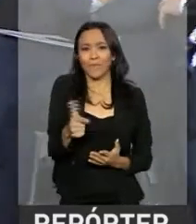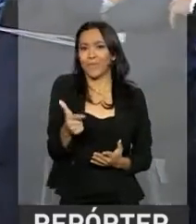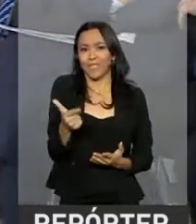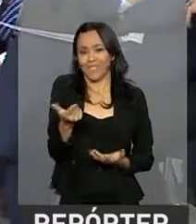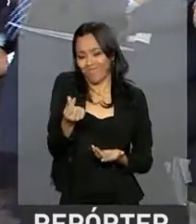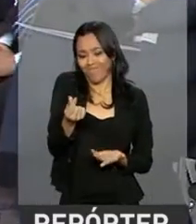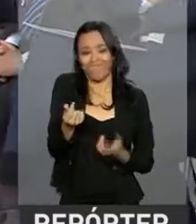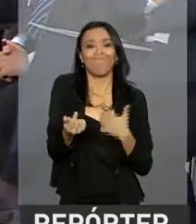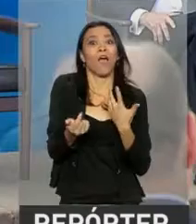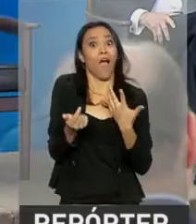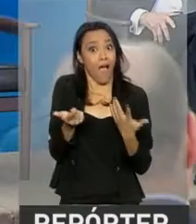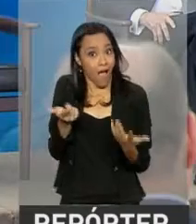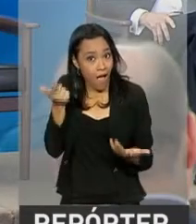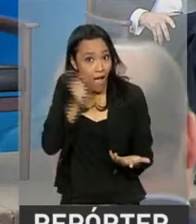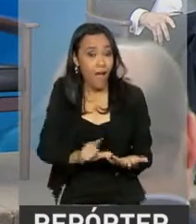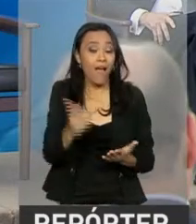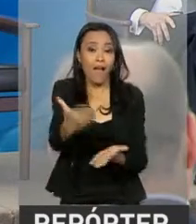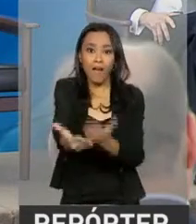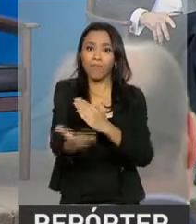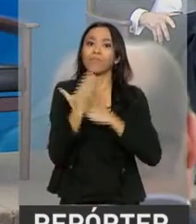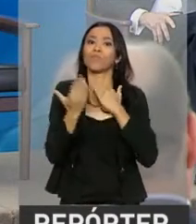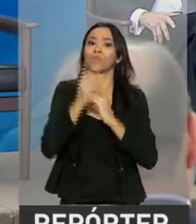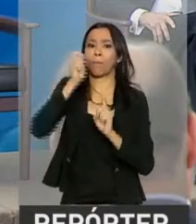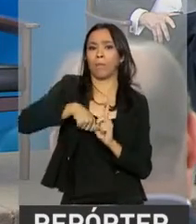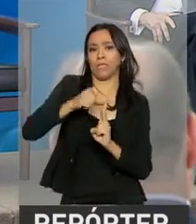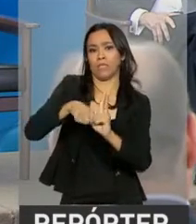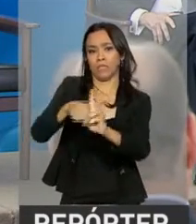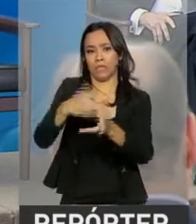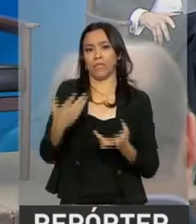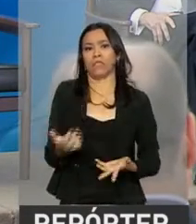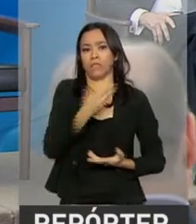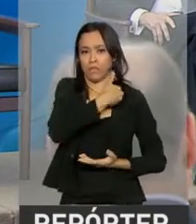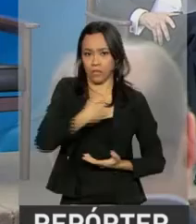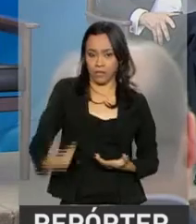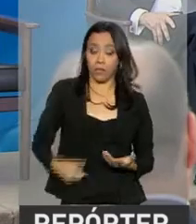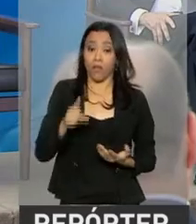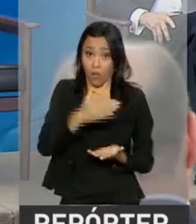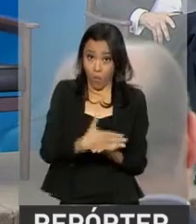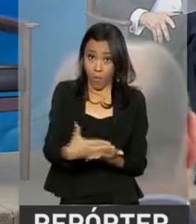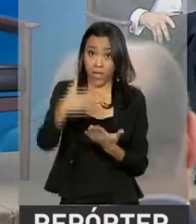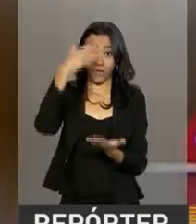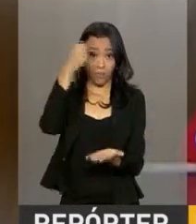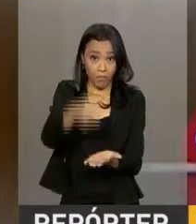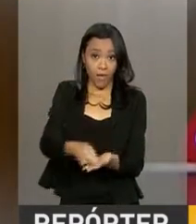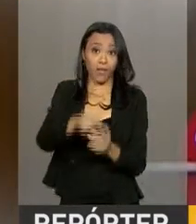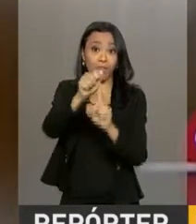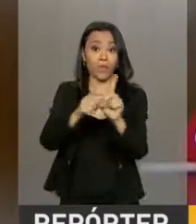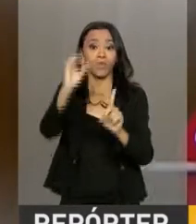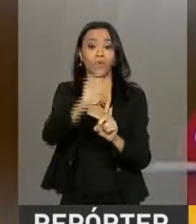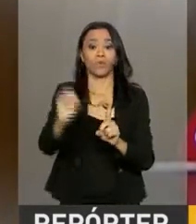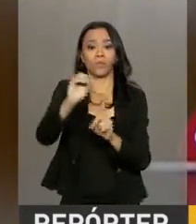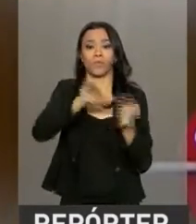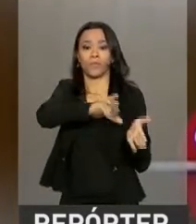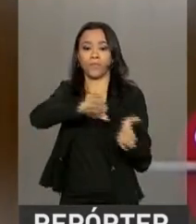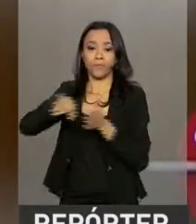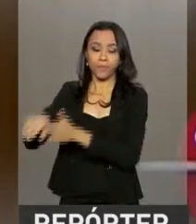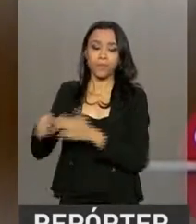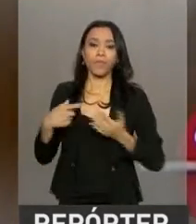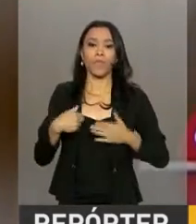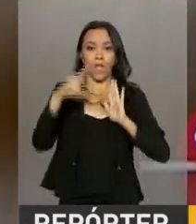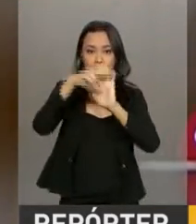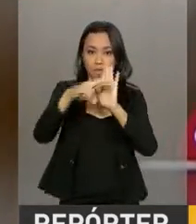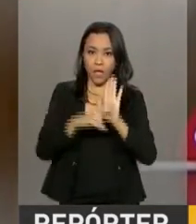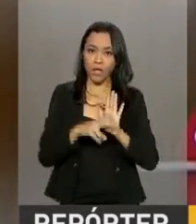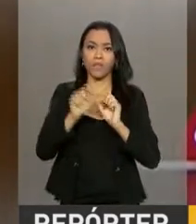compensação passaram a ter apoio mensal os repasses começam a ser pagos em outubro as medidas de economia de hoje